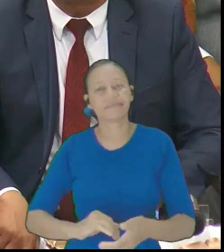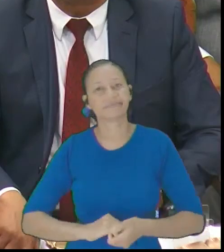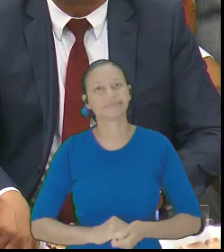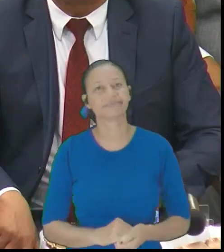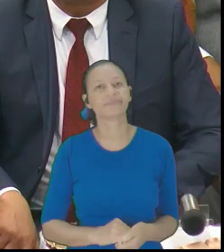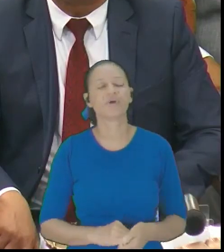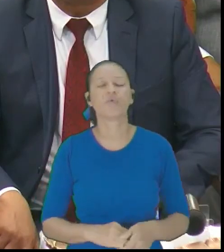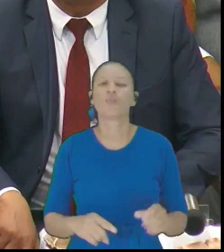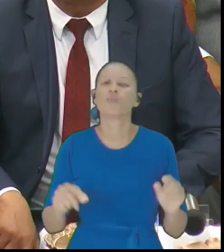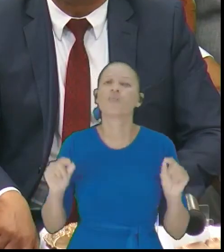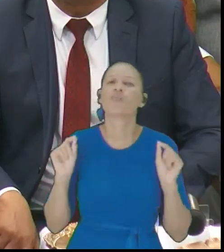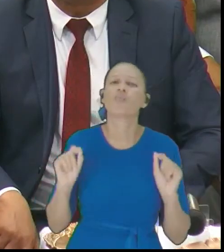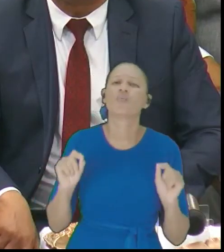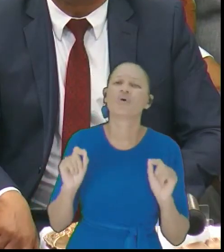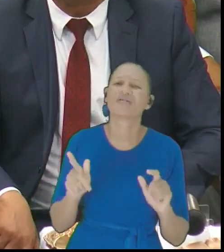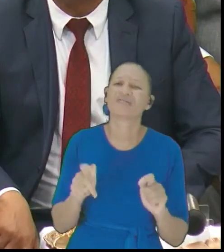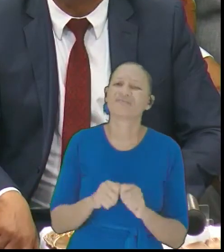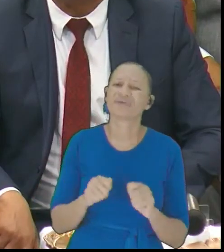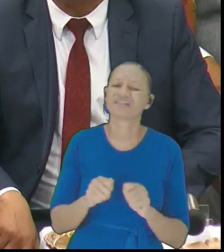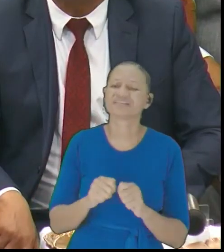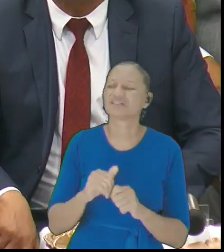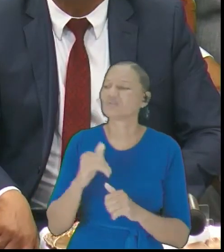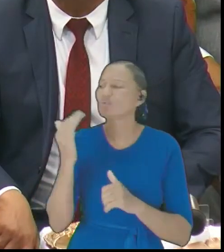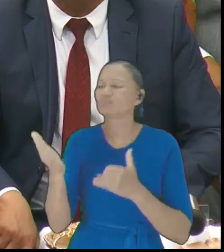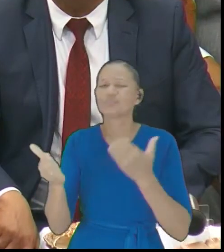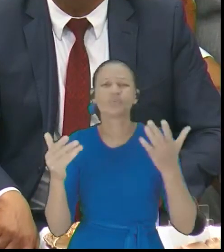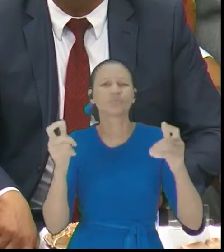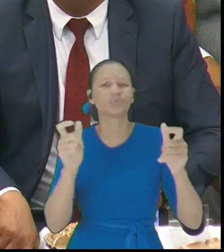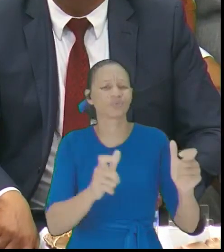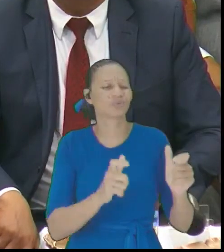O que é que você está fazendo por aí?